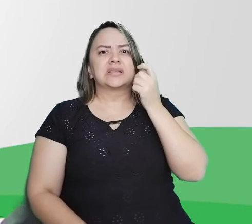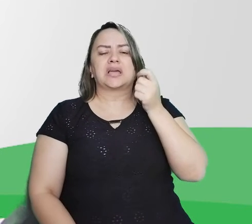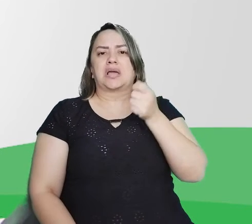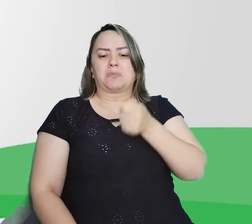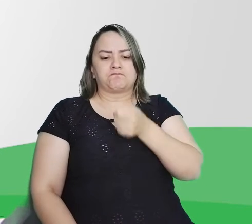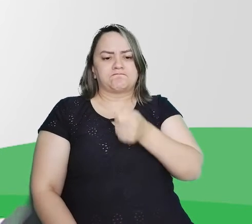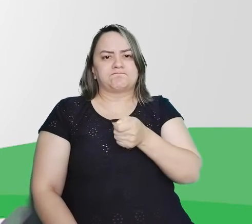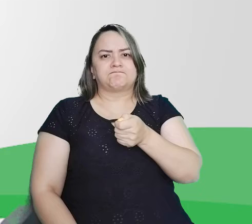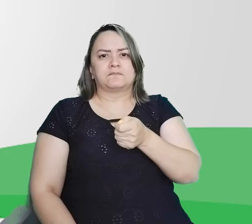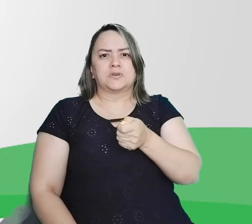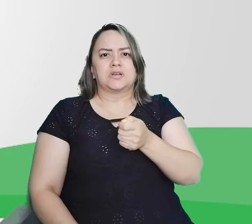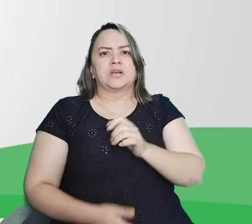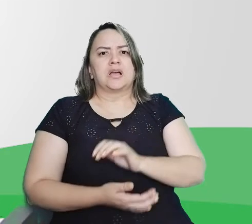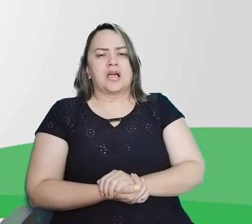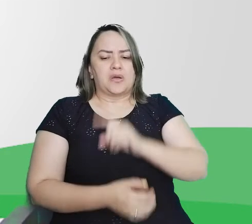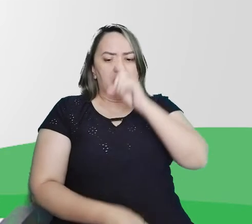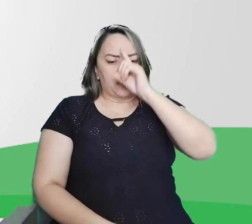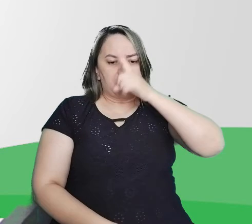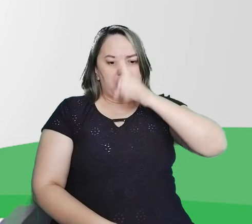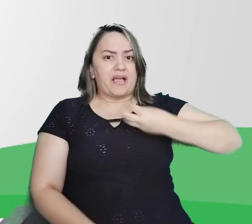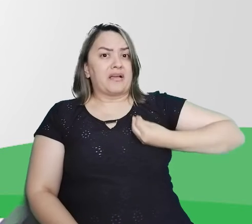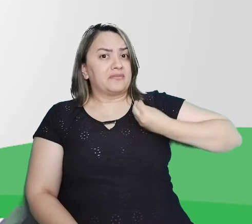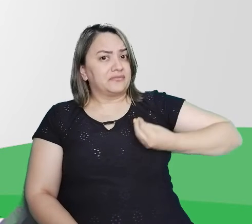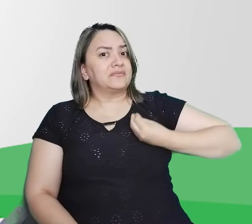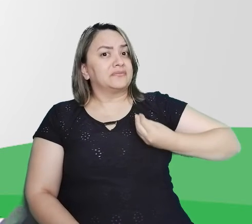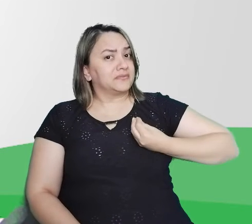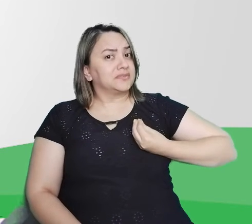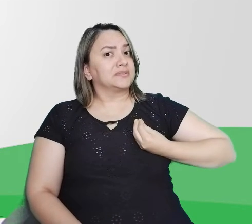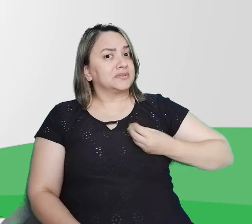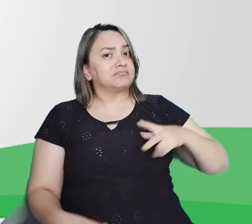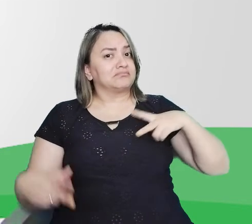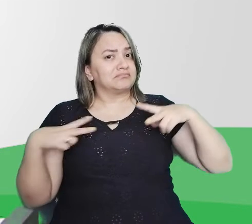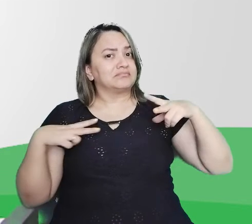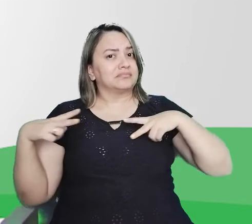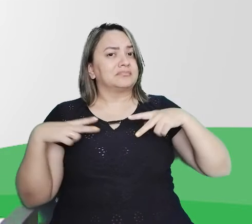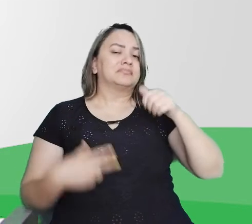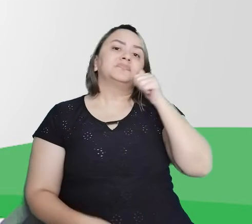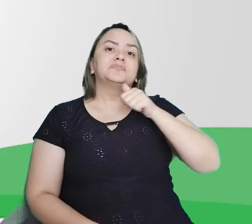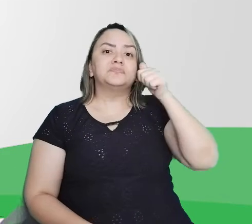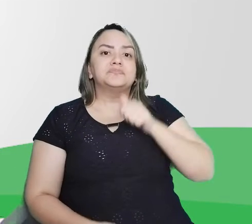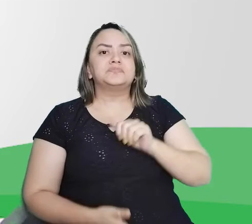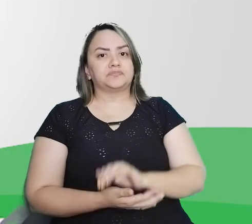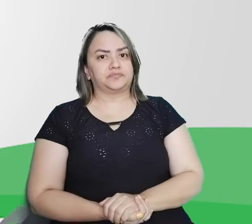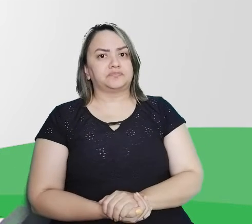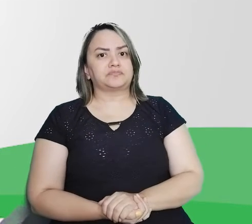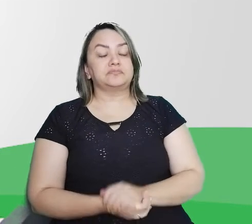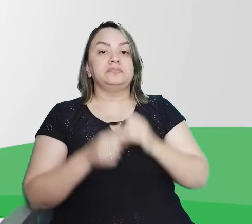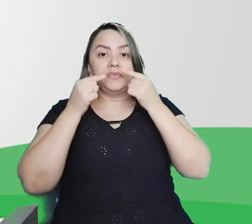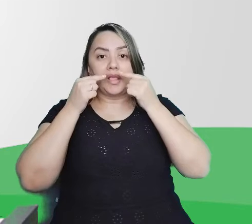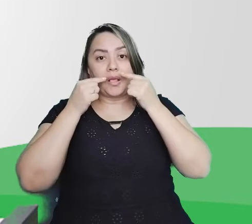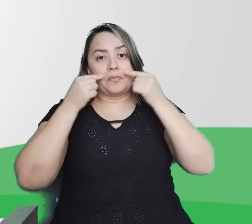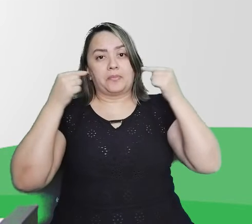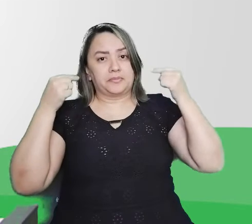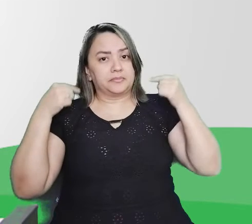das mulheres. Dizendo de outra forma, o patriarcado pode ser definido como um